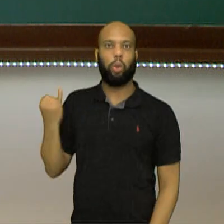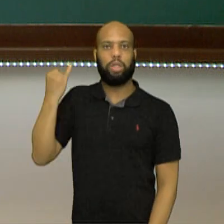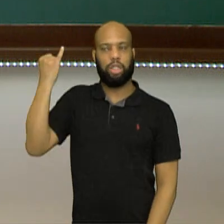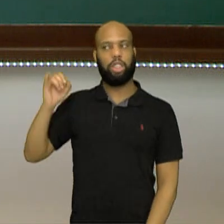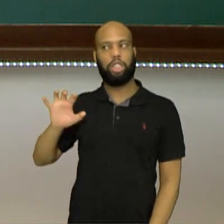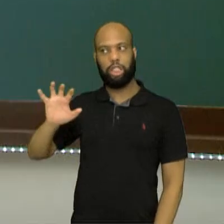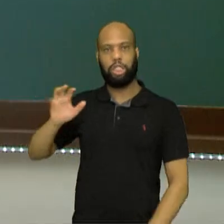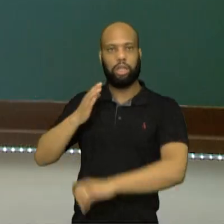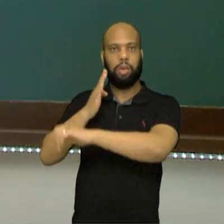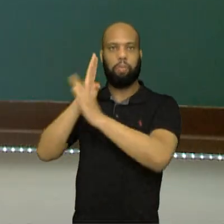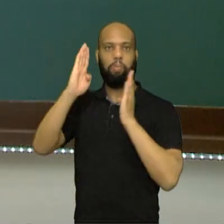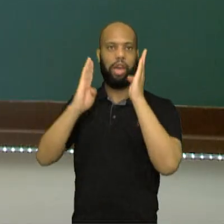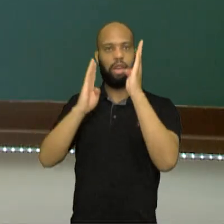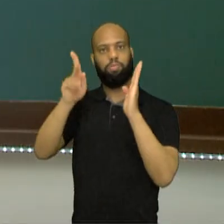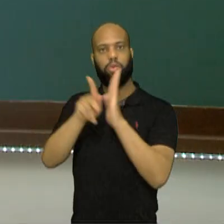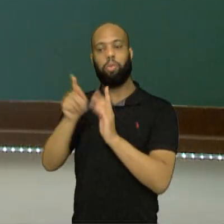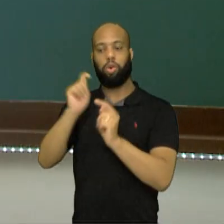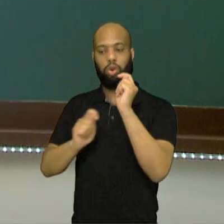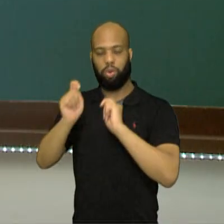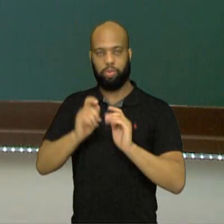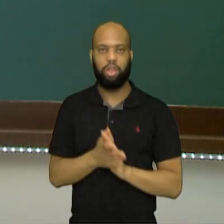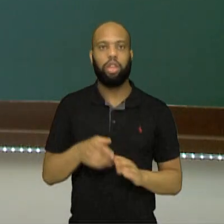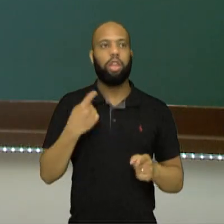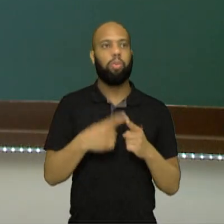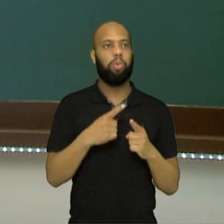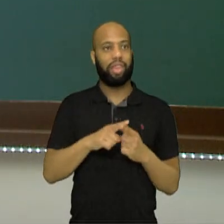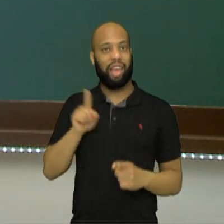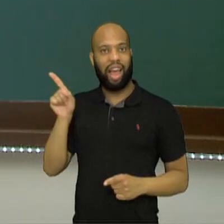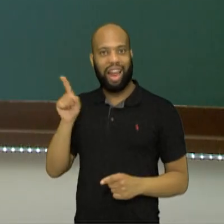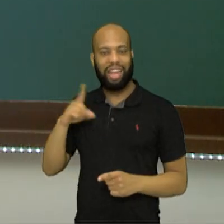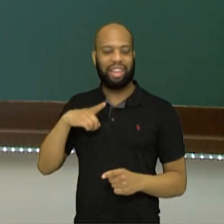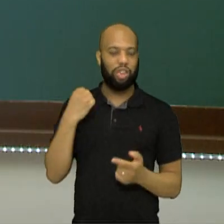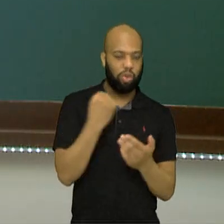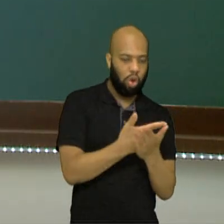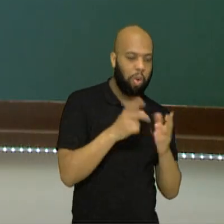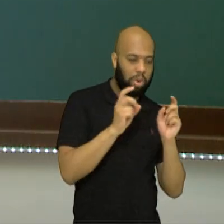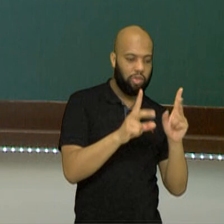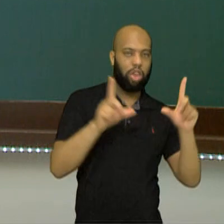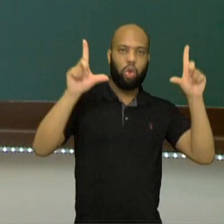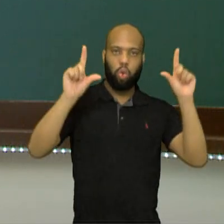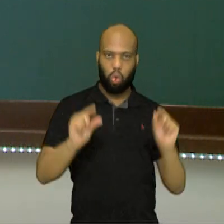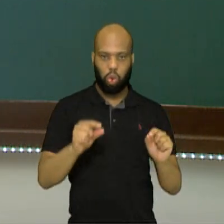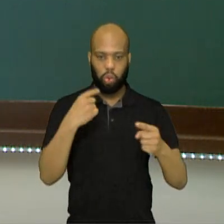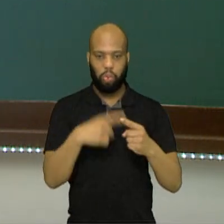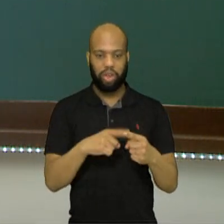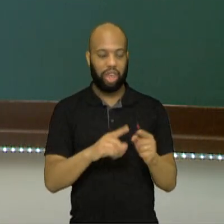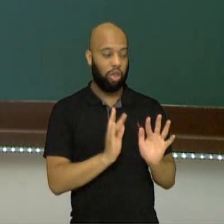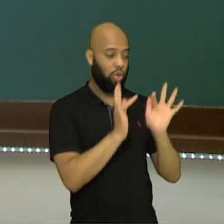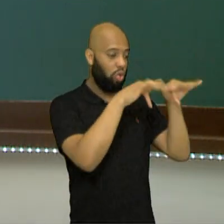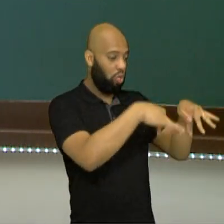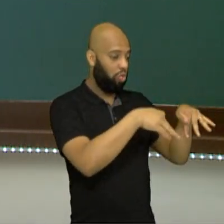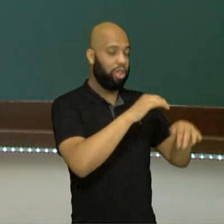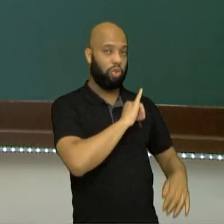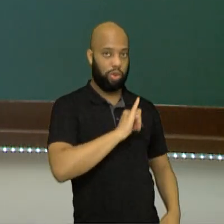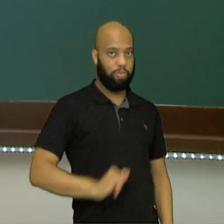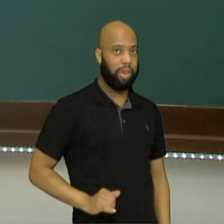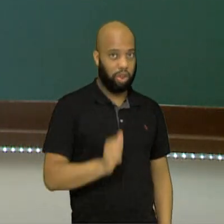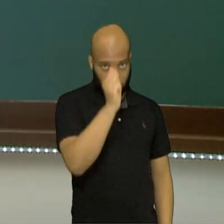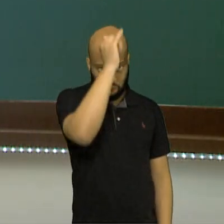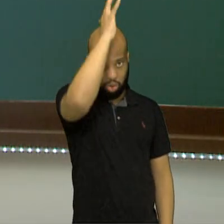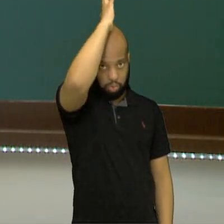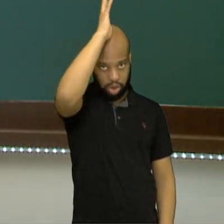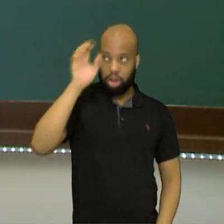lembrar, pessoal, aqui o comércio, a gente vai ter uma decadência do comércio desde o fim do Império Romano. A Europa ela